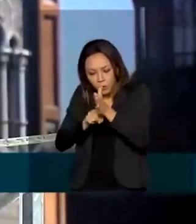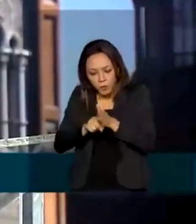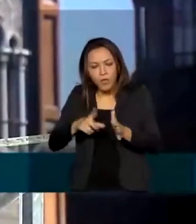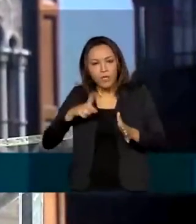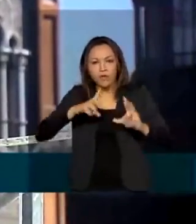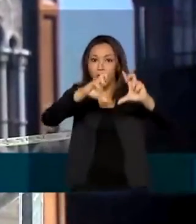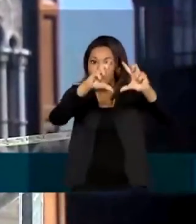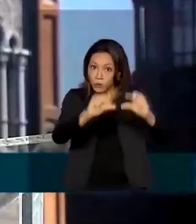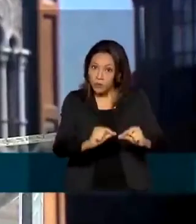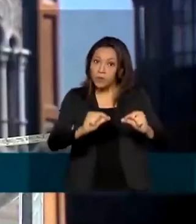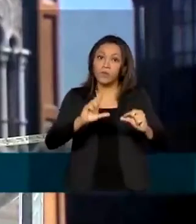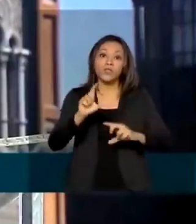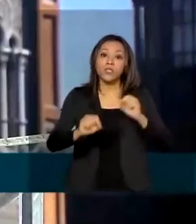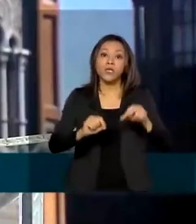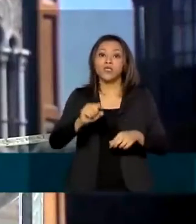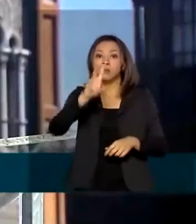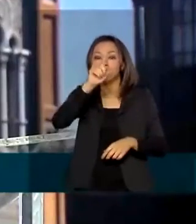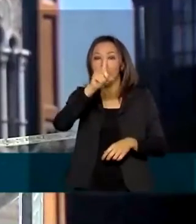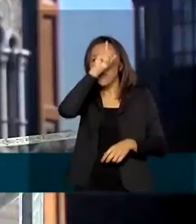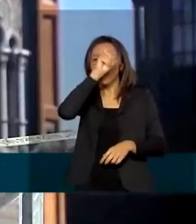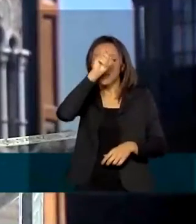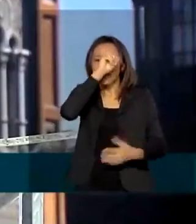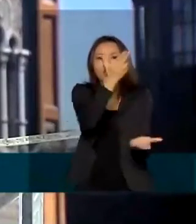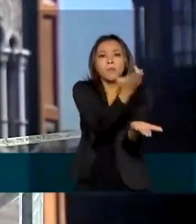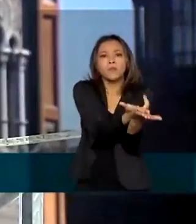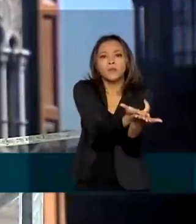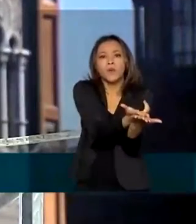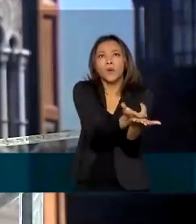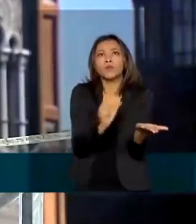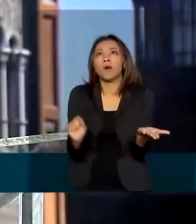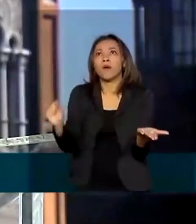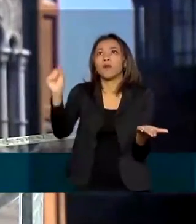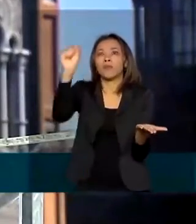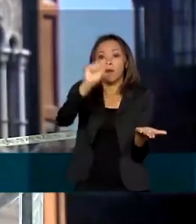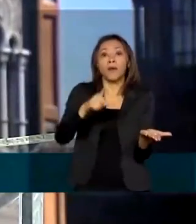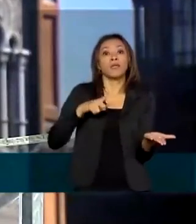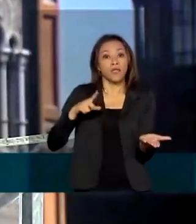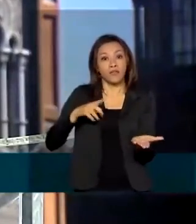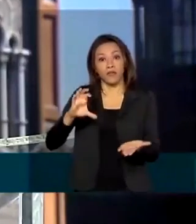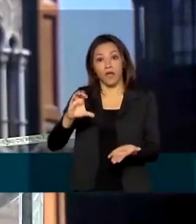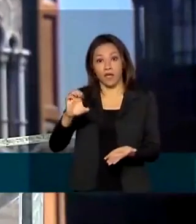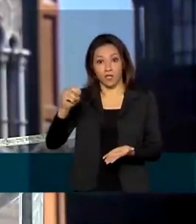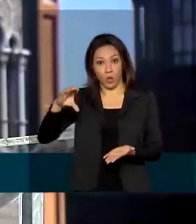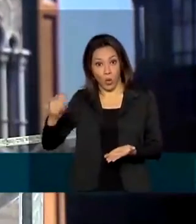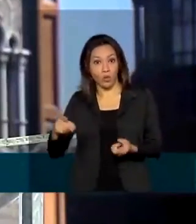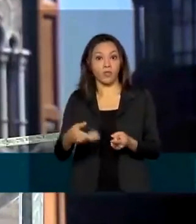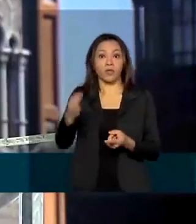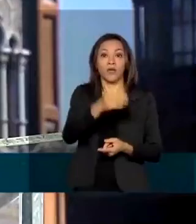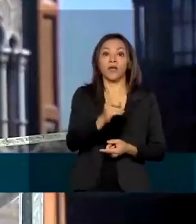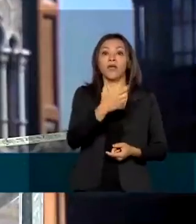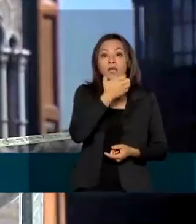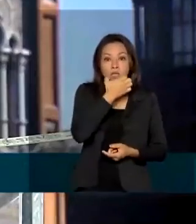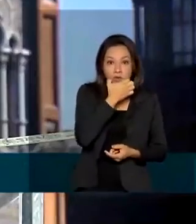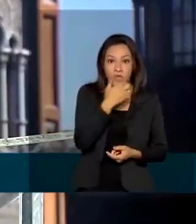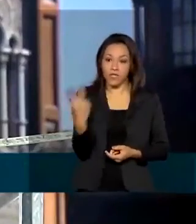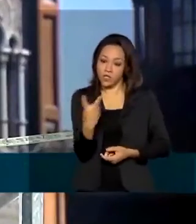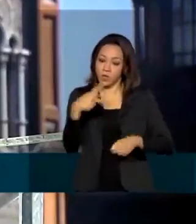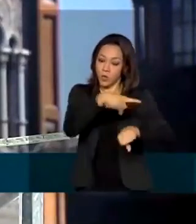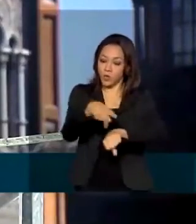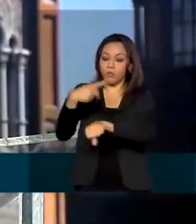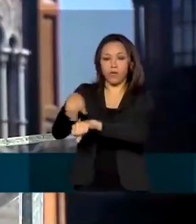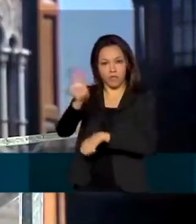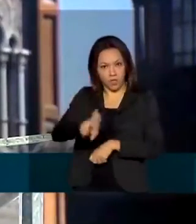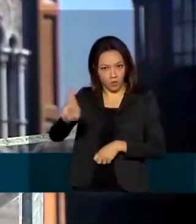drástica de hospitalização, como é o caso já apontado na Escócia e no Reino Unido, que são países que também